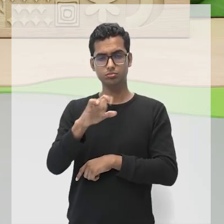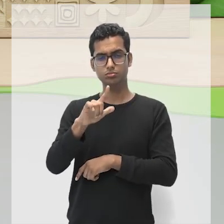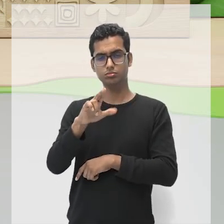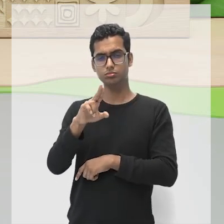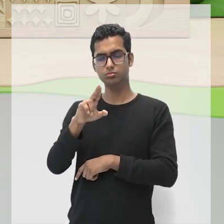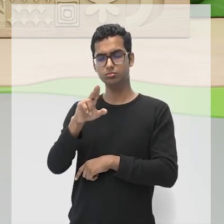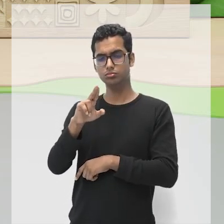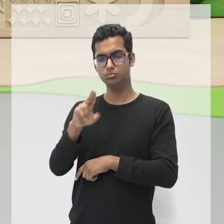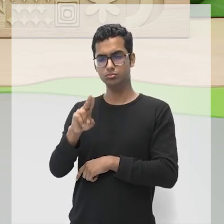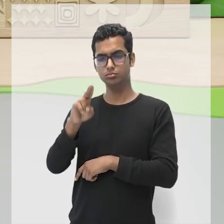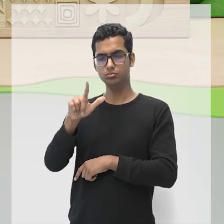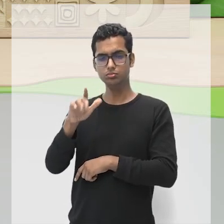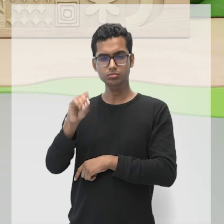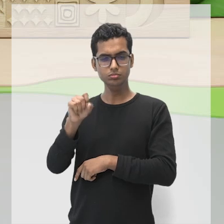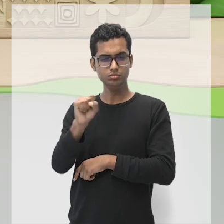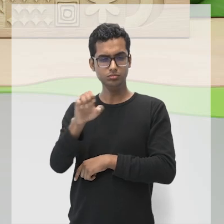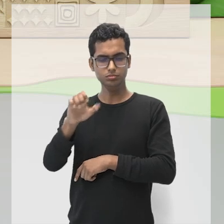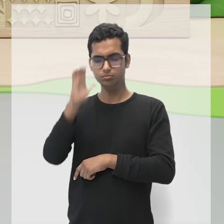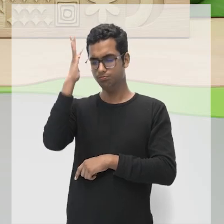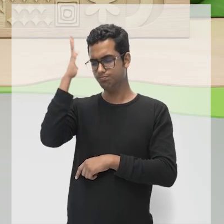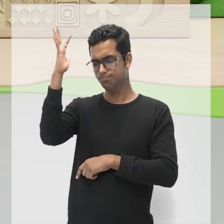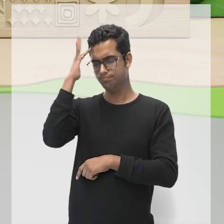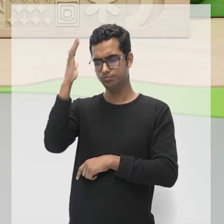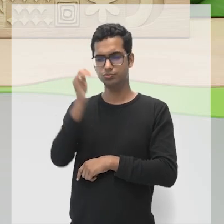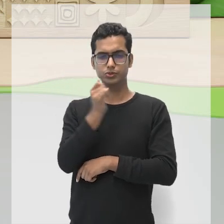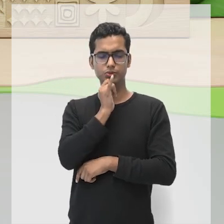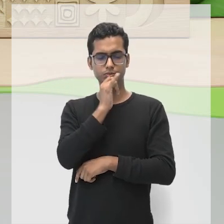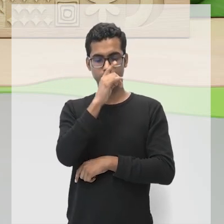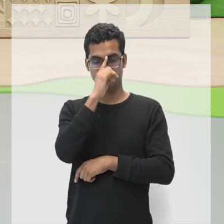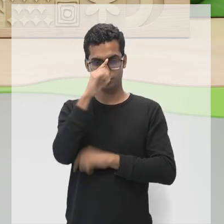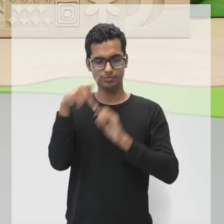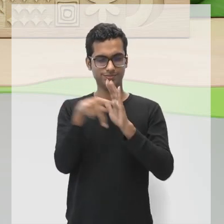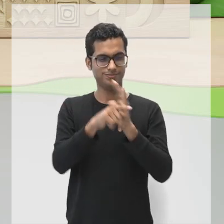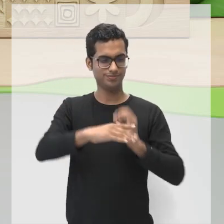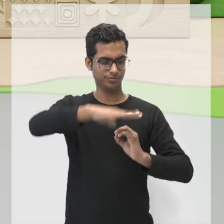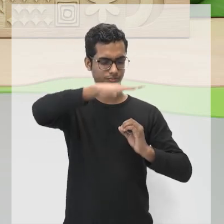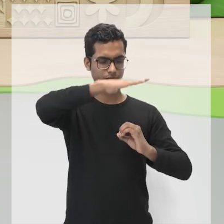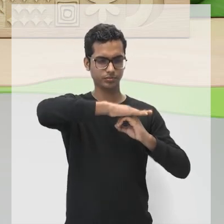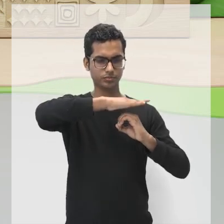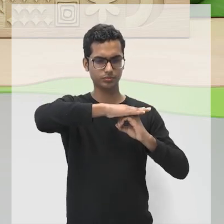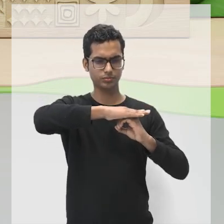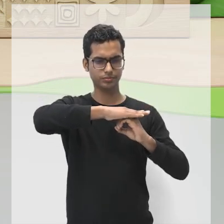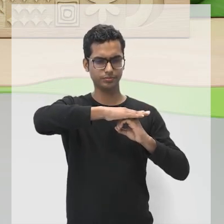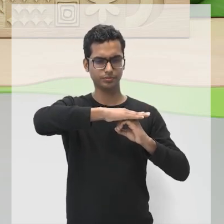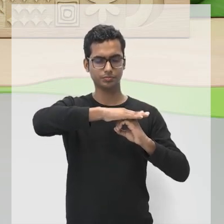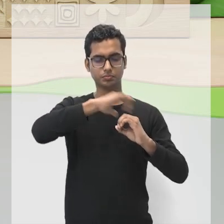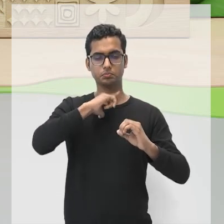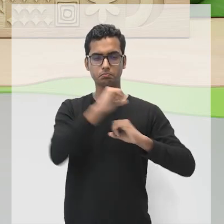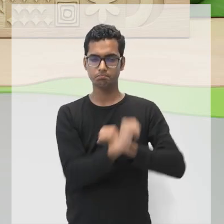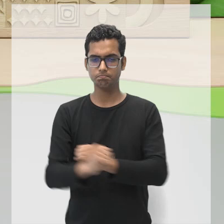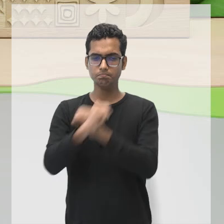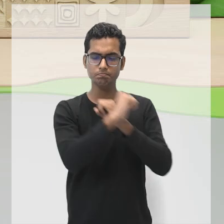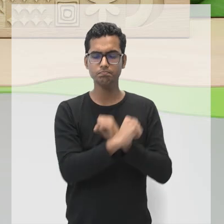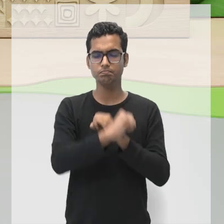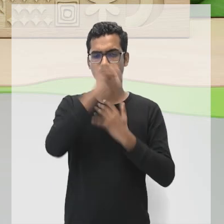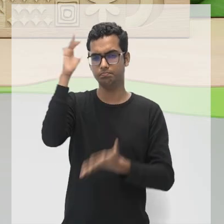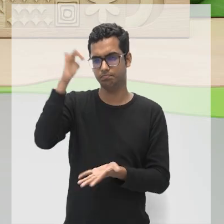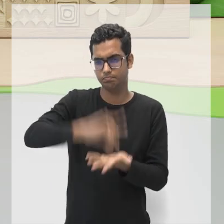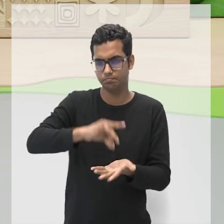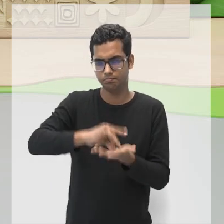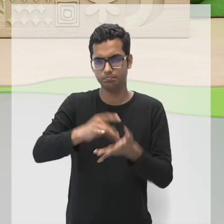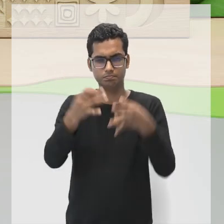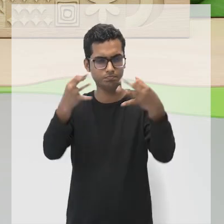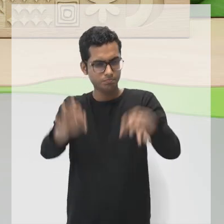Então, vamos imaginar aí, a parede celular, ela funciona também como uma proteção física,